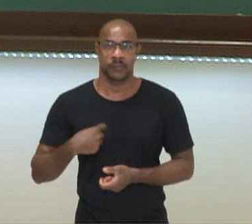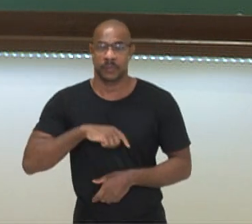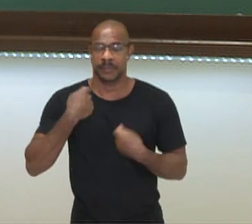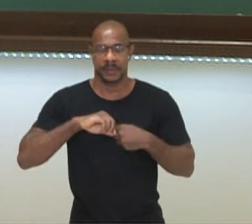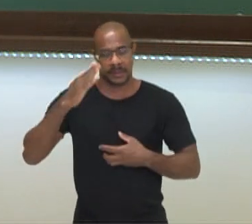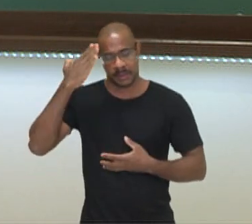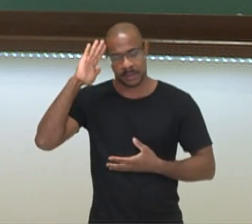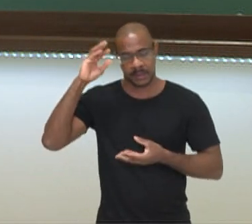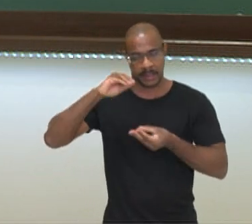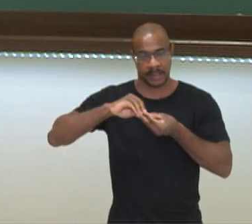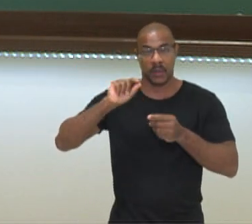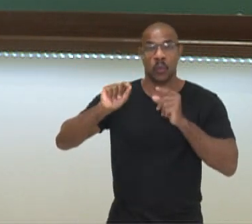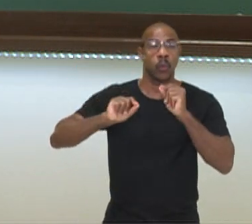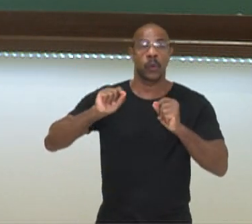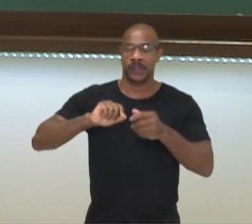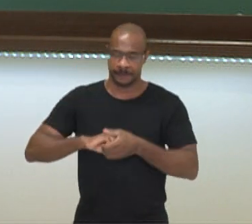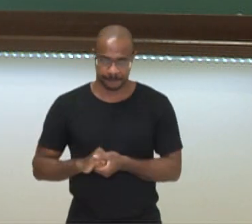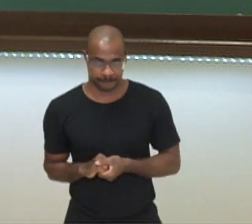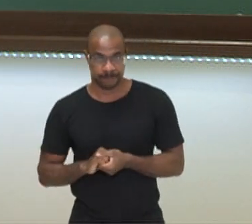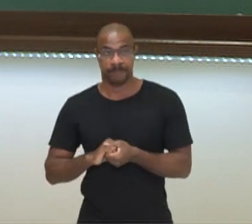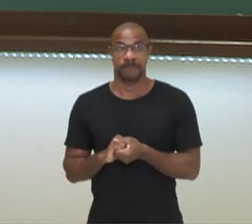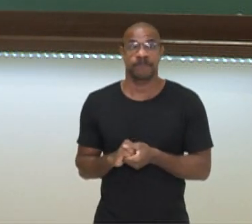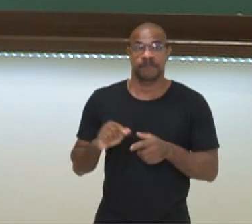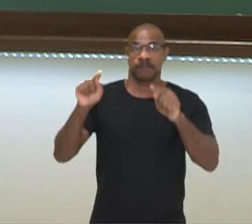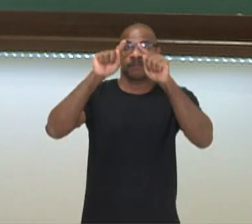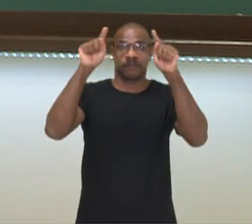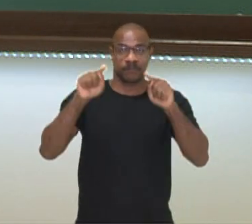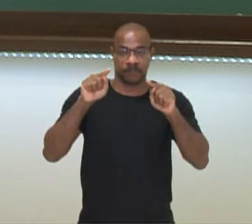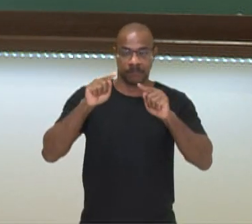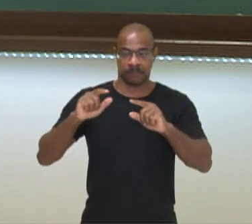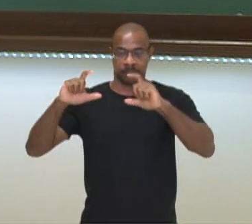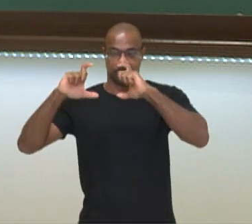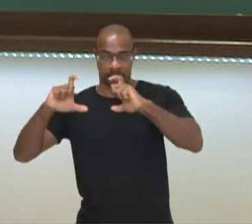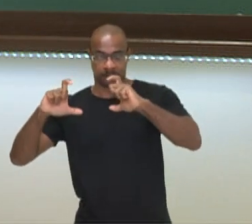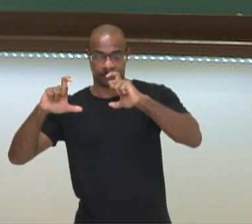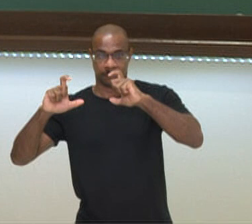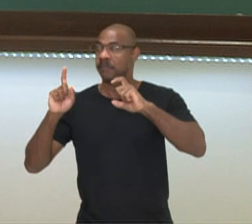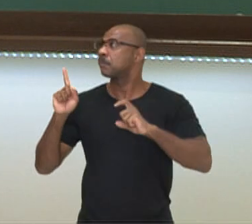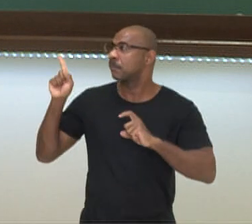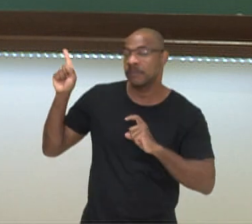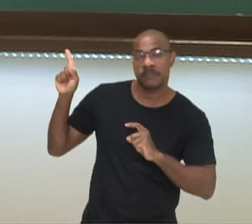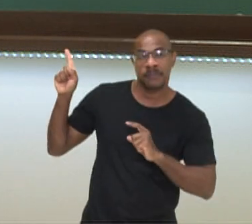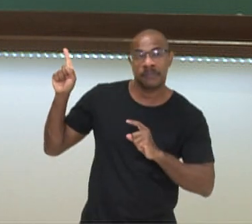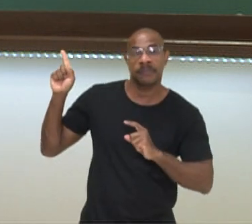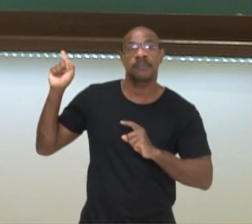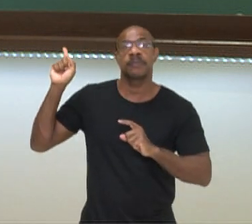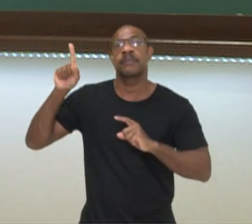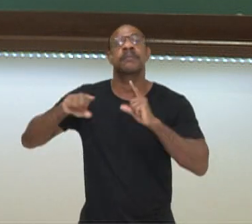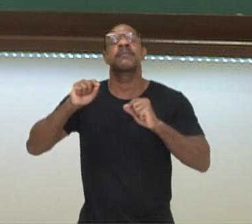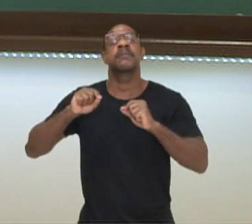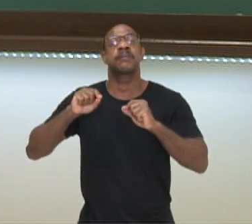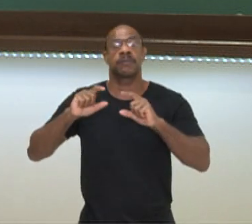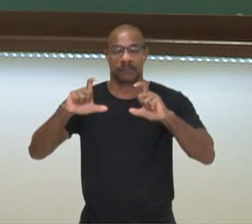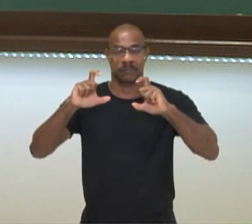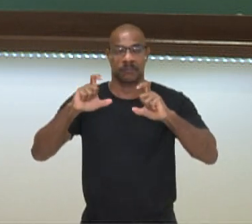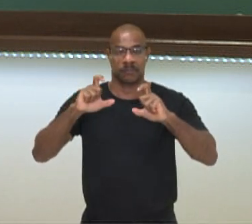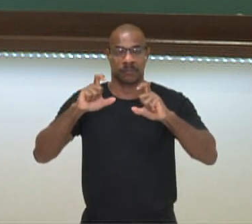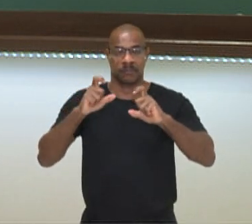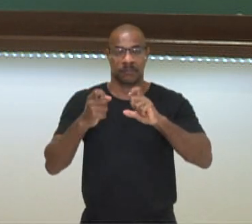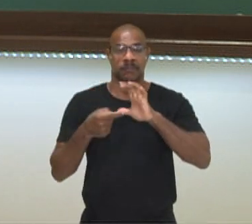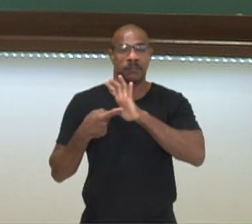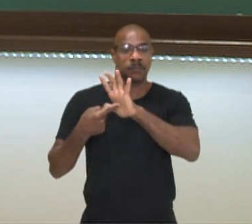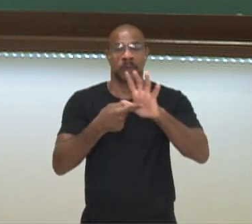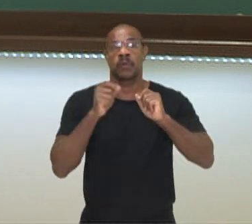precisa entender que os parênteses e os colchetes são aqueles sinais que dão destaque na minha